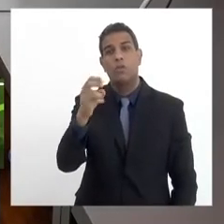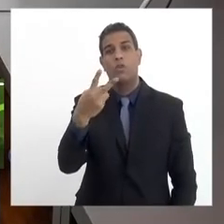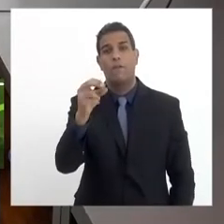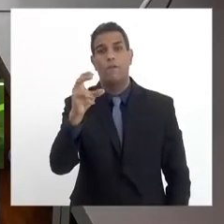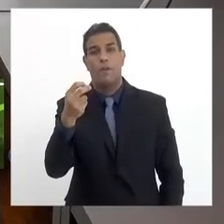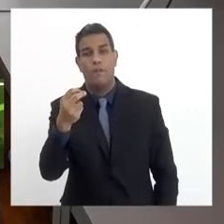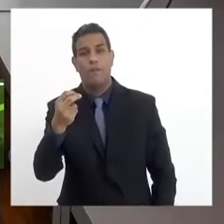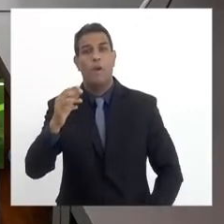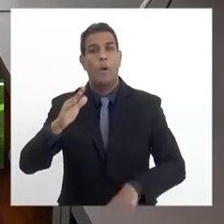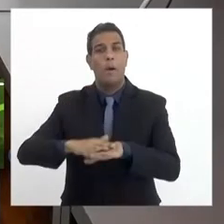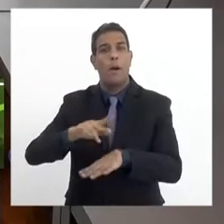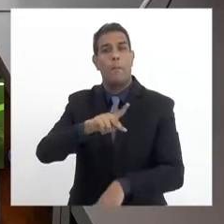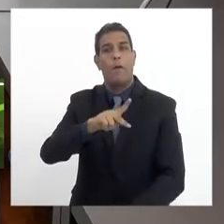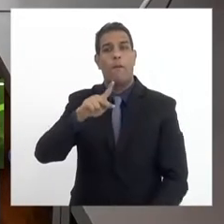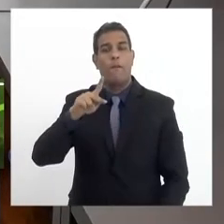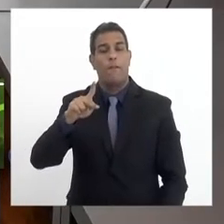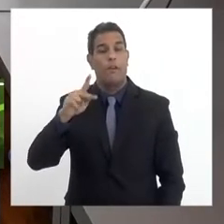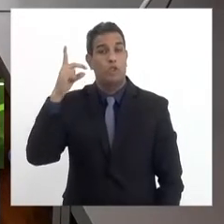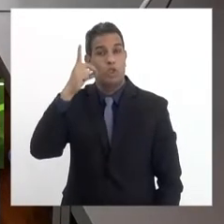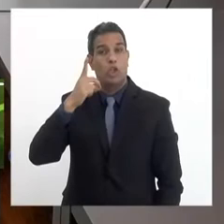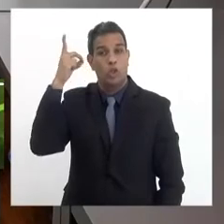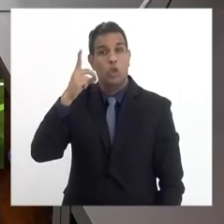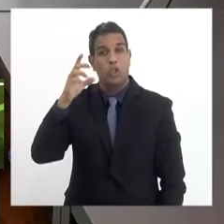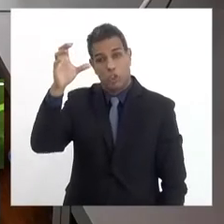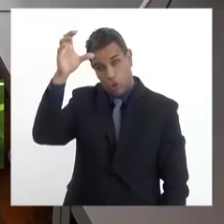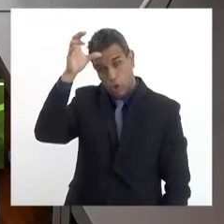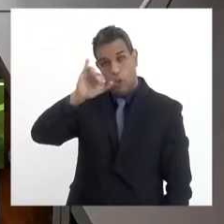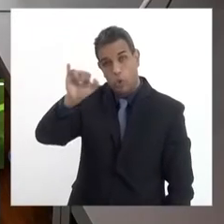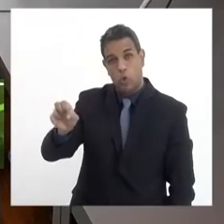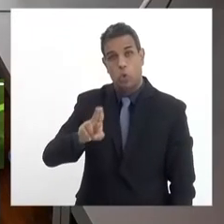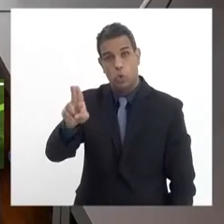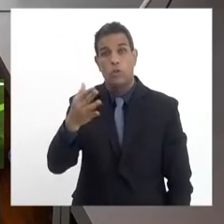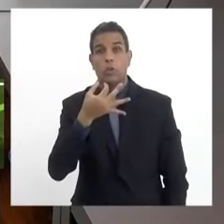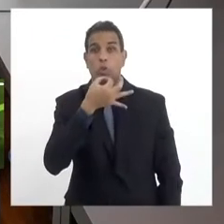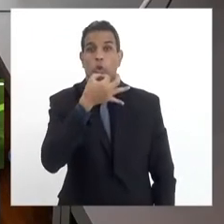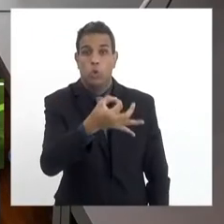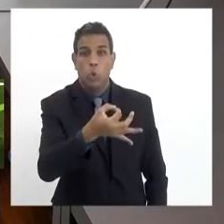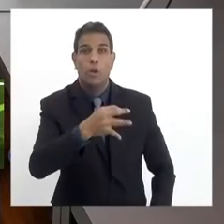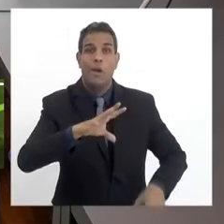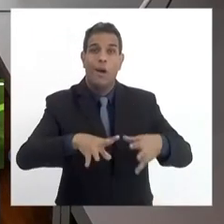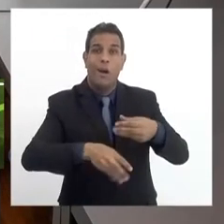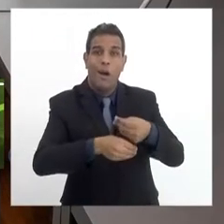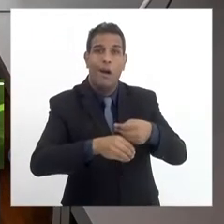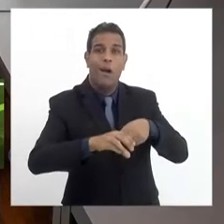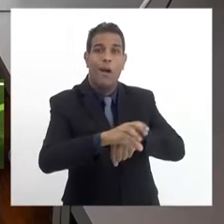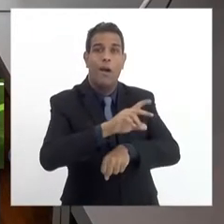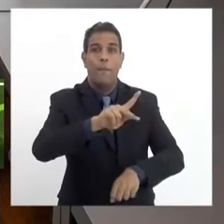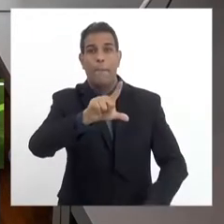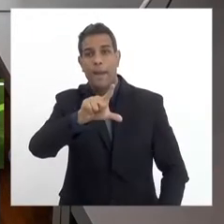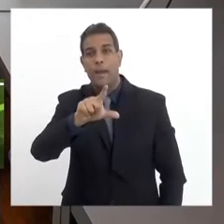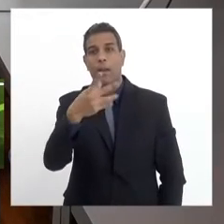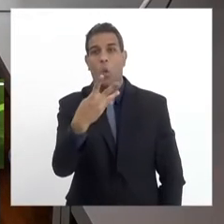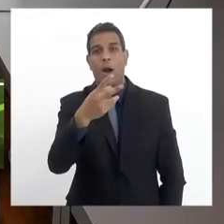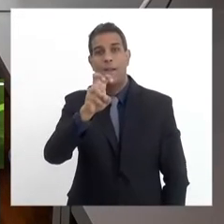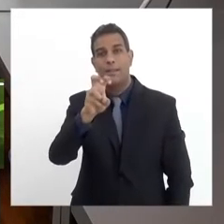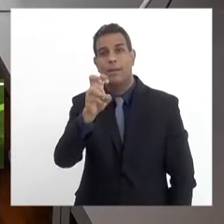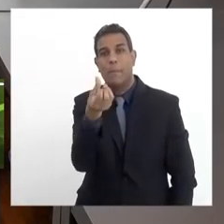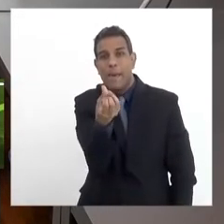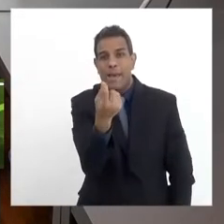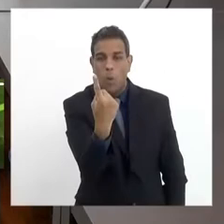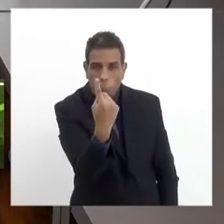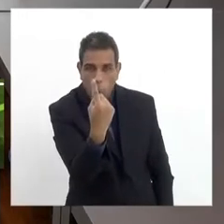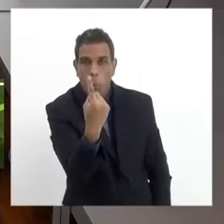3598-2021. Autoria deputada Tia Ju. O parecer sugerido é pela anexação PL 4561